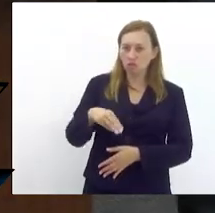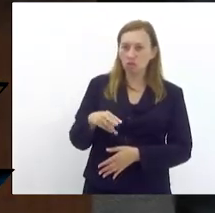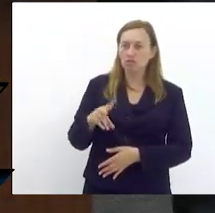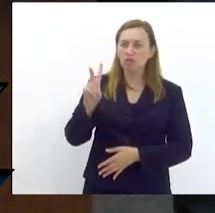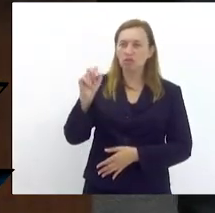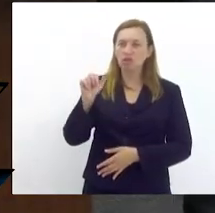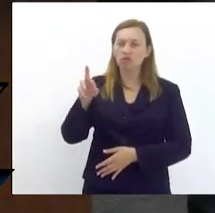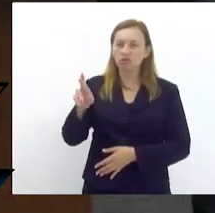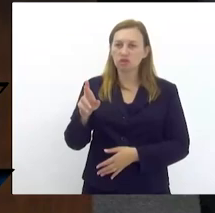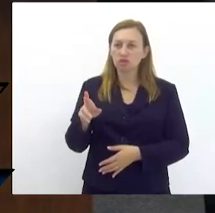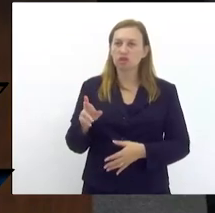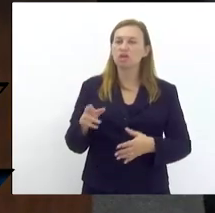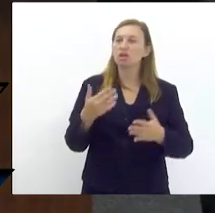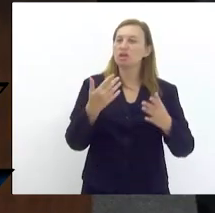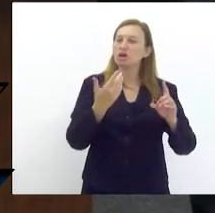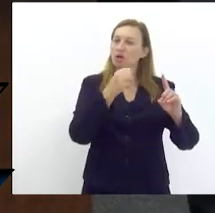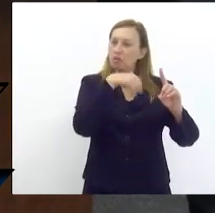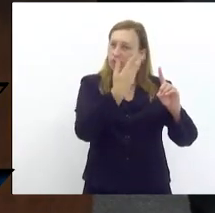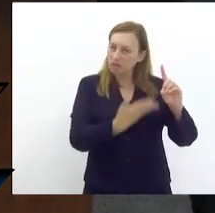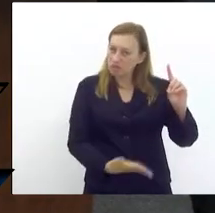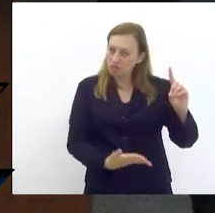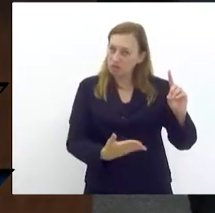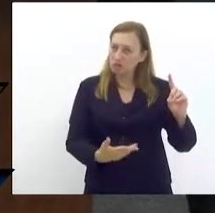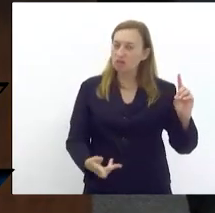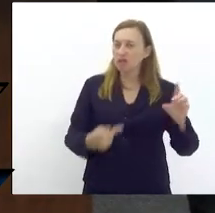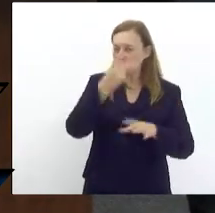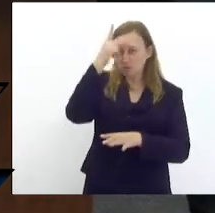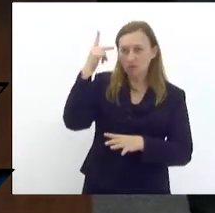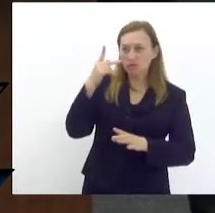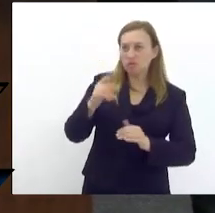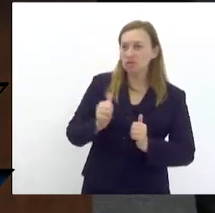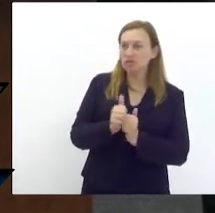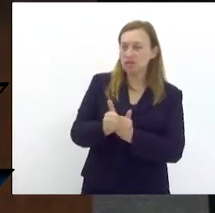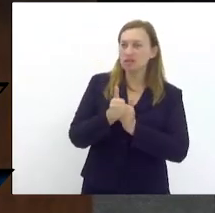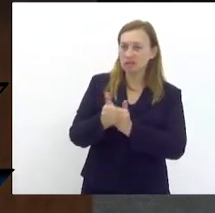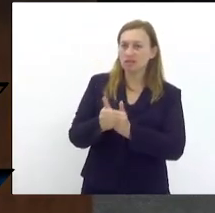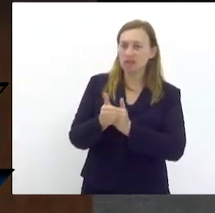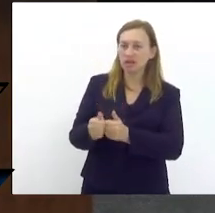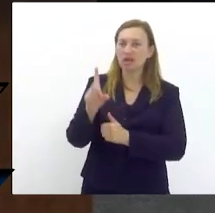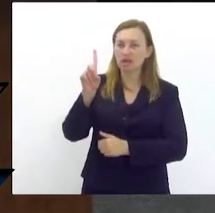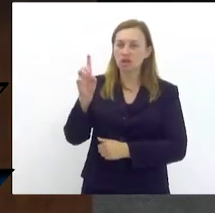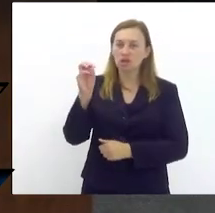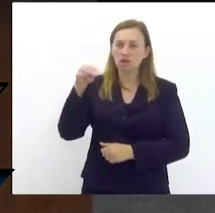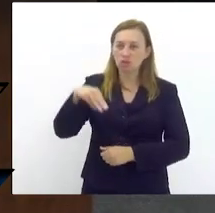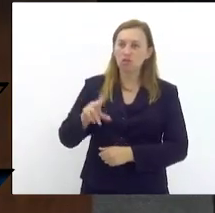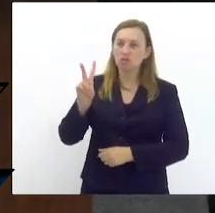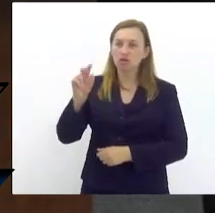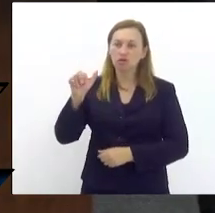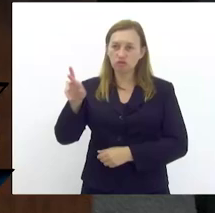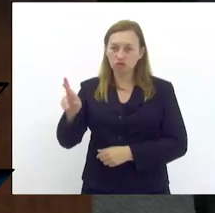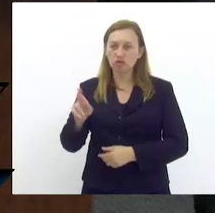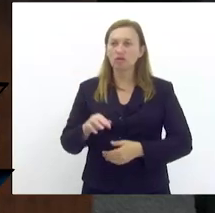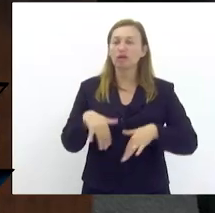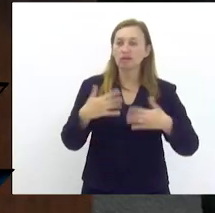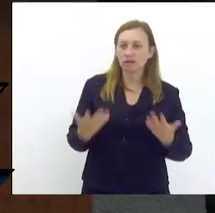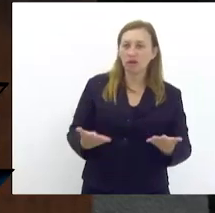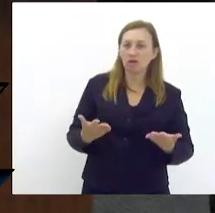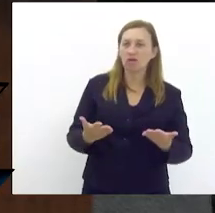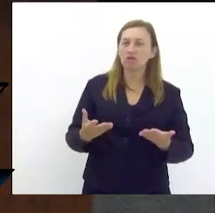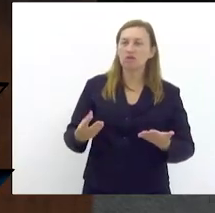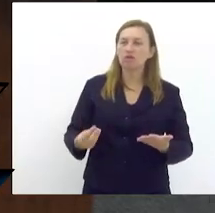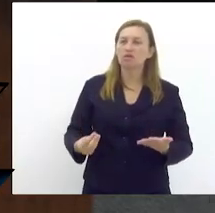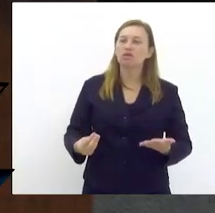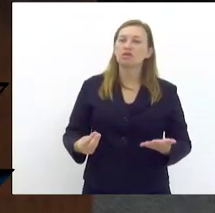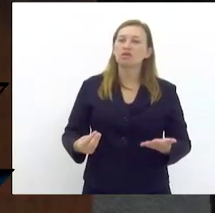aqueles que hoje trilham o mesmo caminho seguem os mesmos passos que dão Valdir já seguiu então vida longa